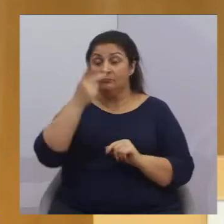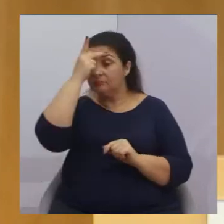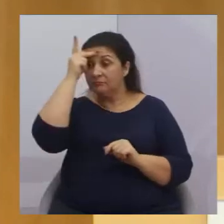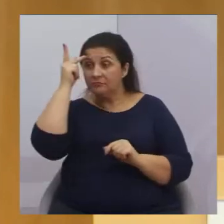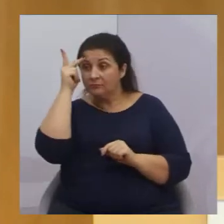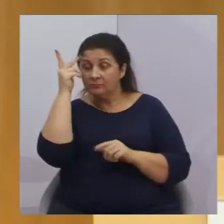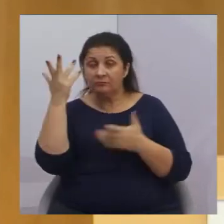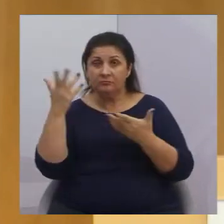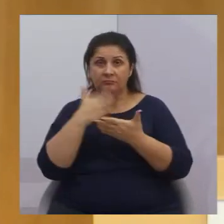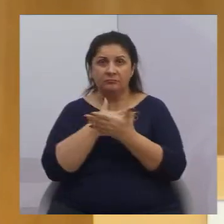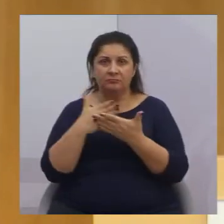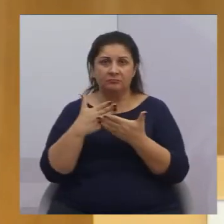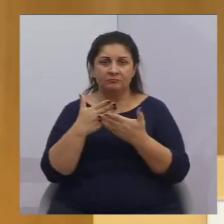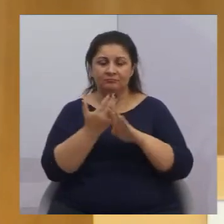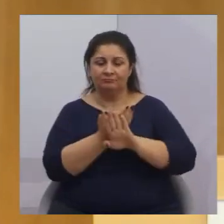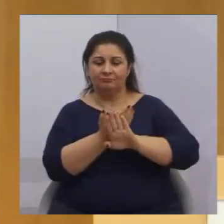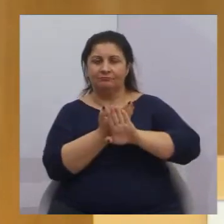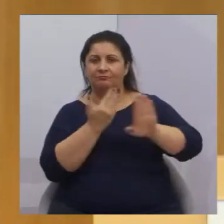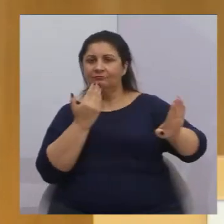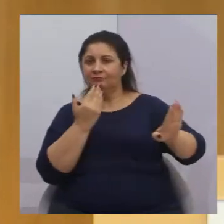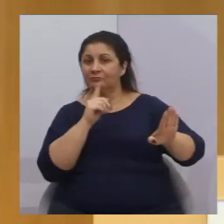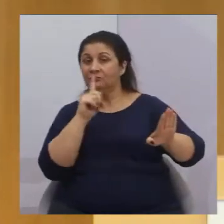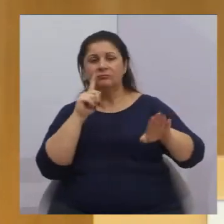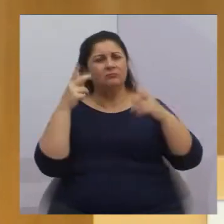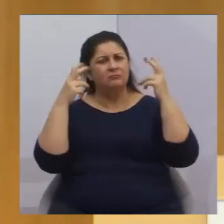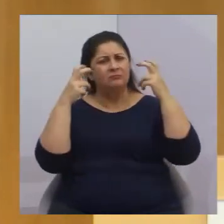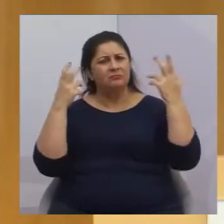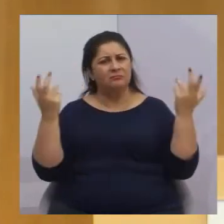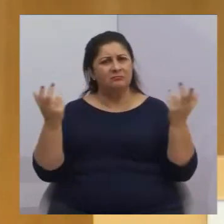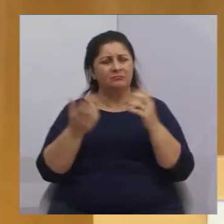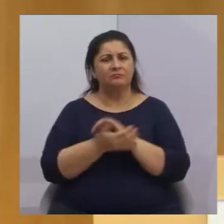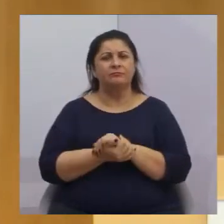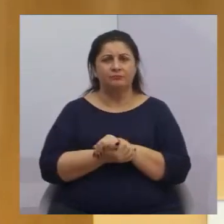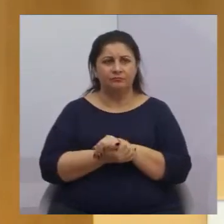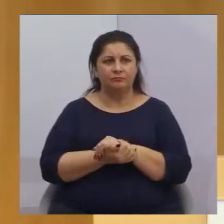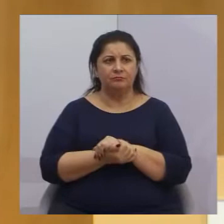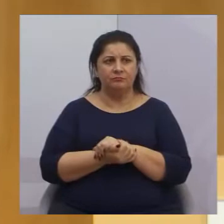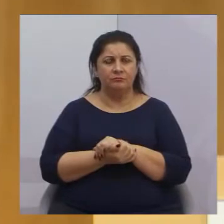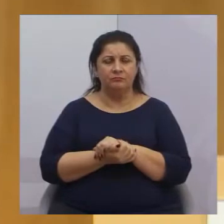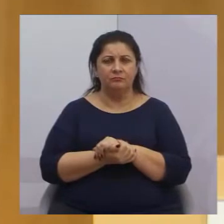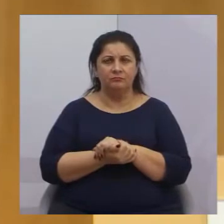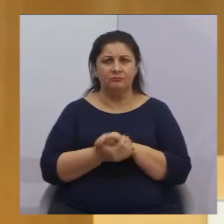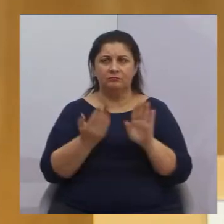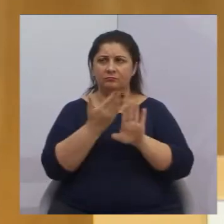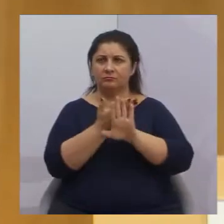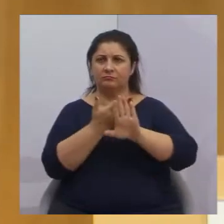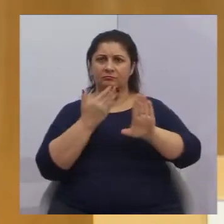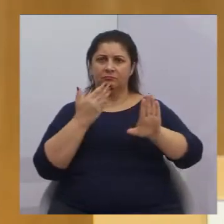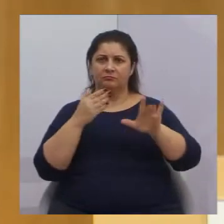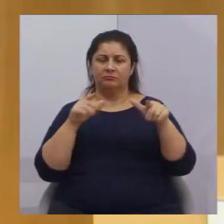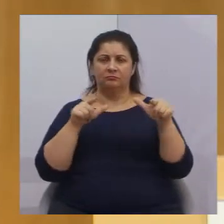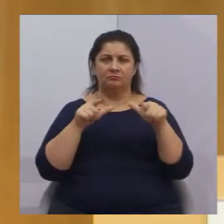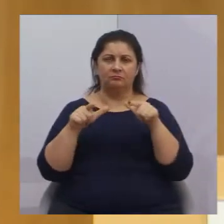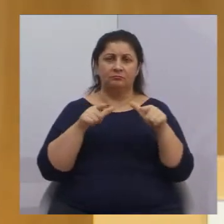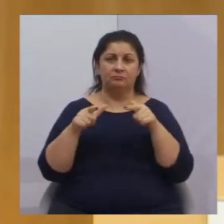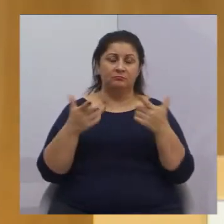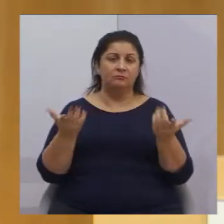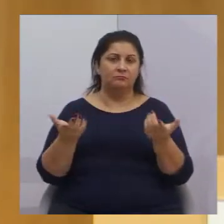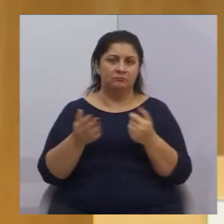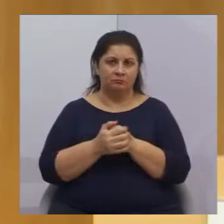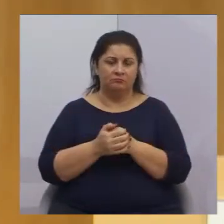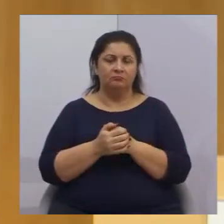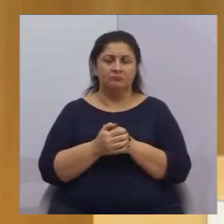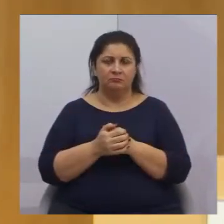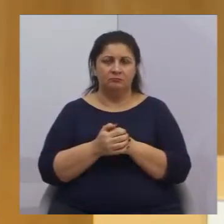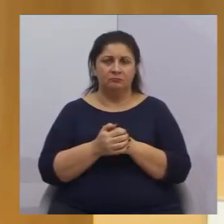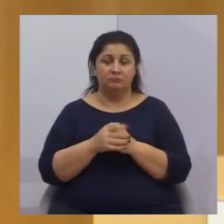fica totalmente desconecta e ela não percebe, né? Inclusive que ela está desconecta dessa questão de si própria,